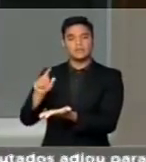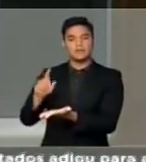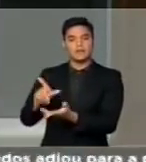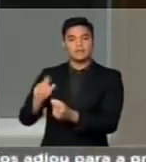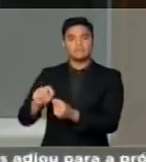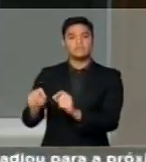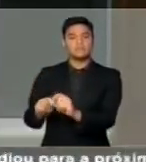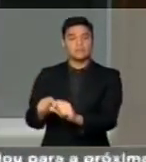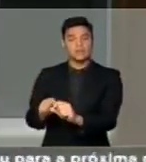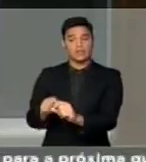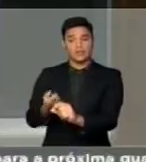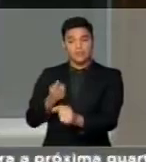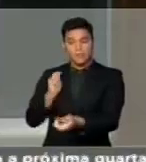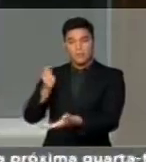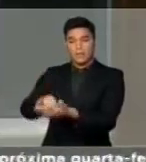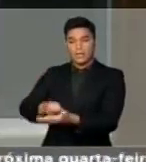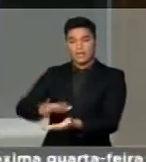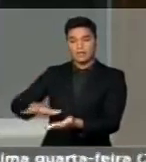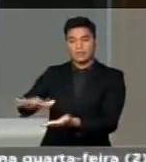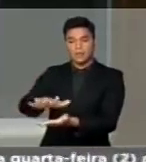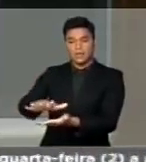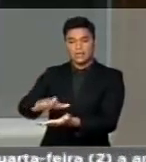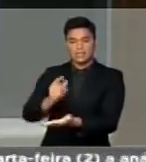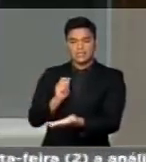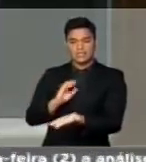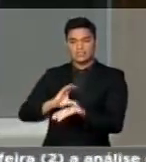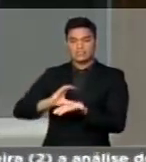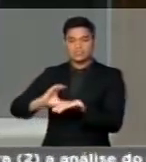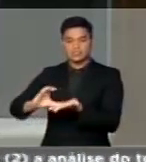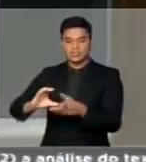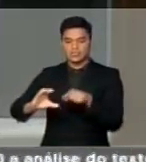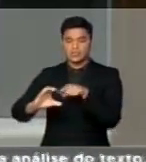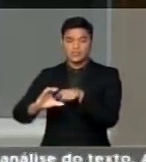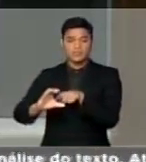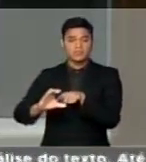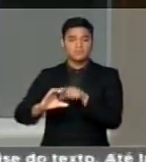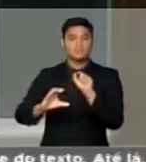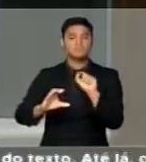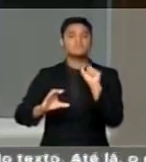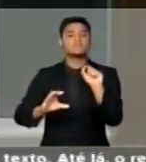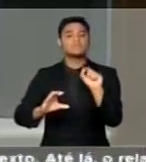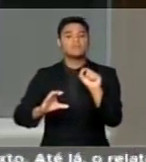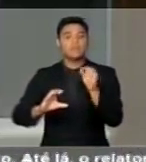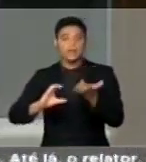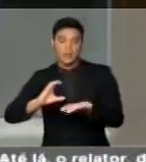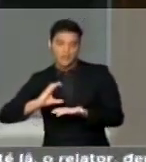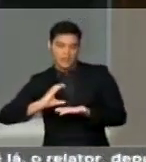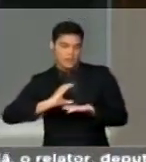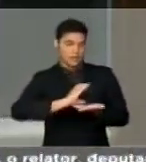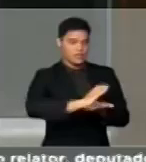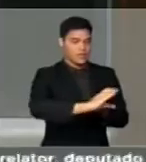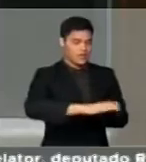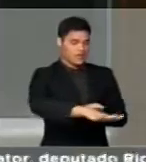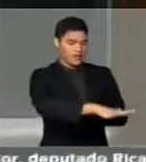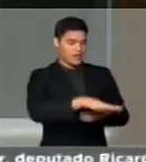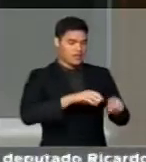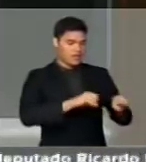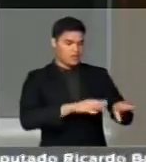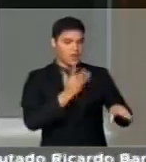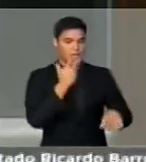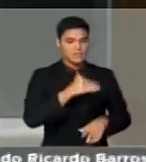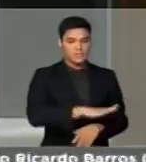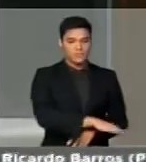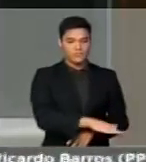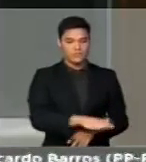dinheiro, é o dinheiro que você tira que poderia ir, por exemplo, para a educação infantil, que é o papel dos